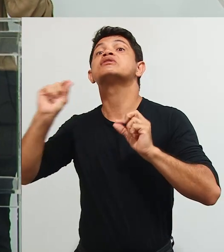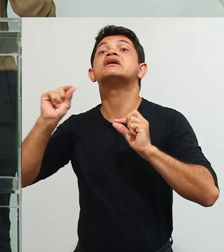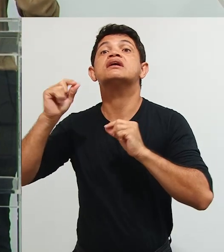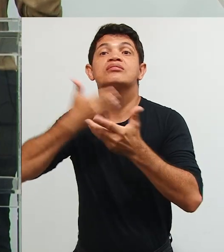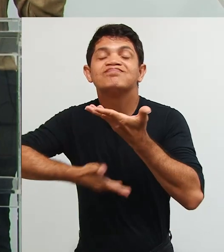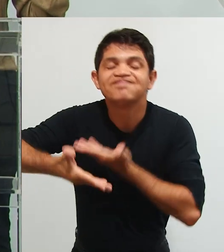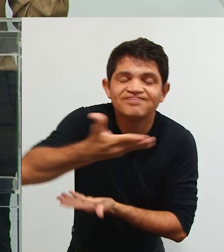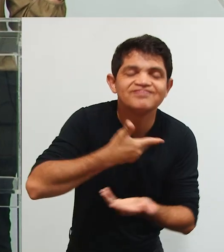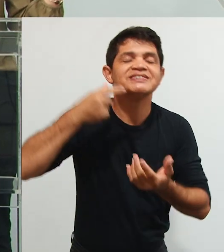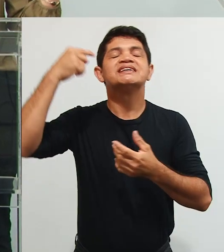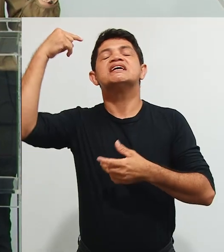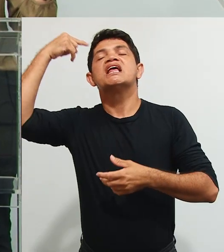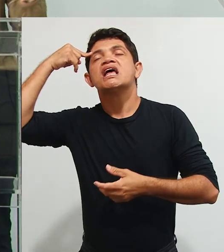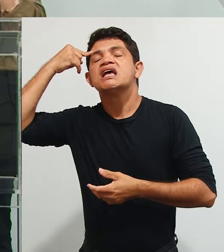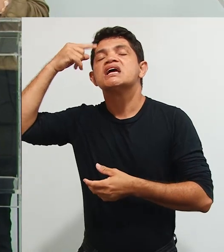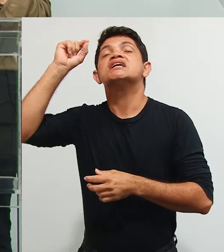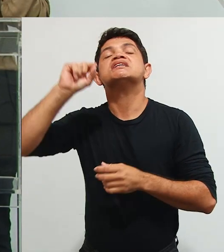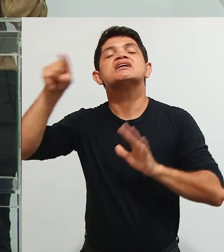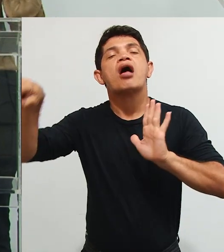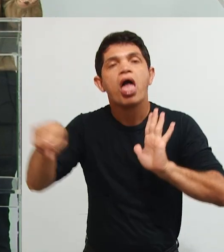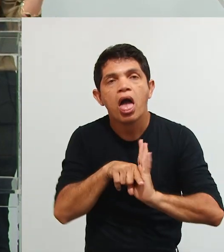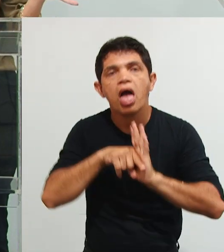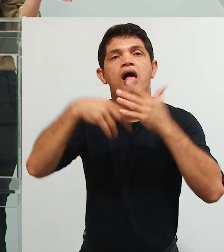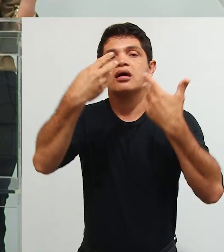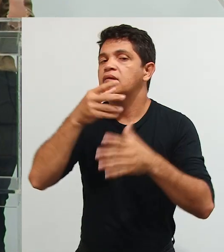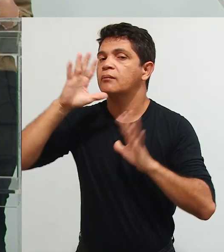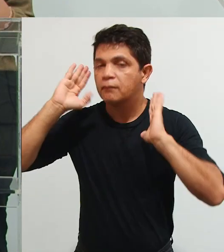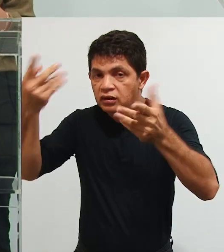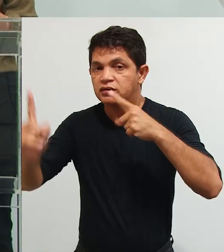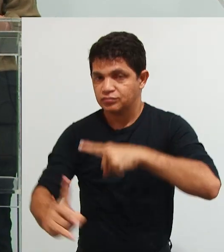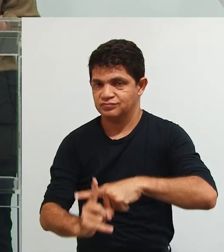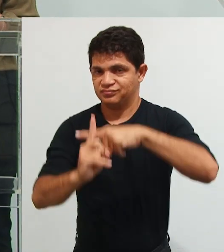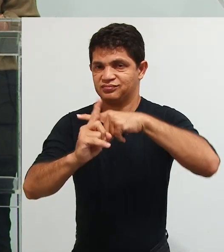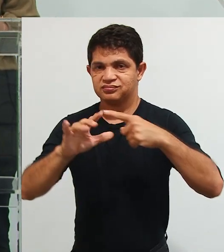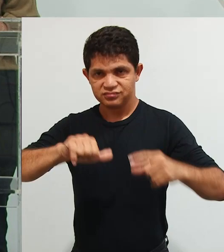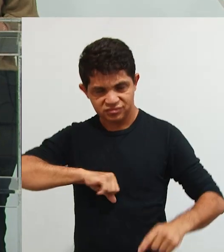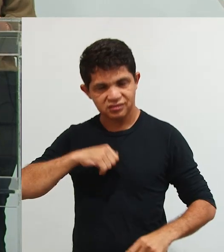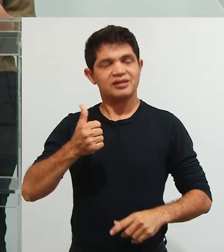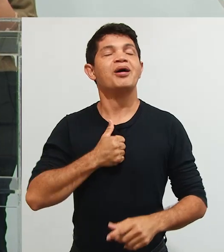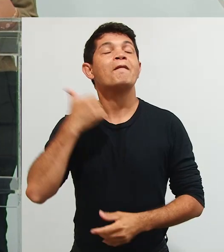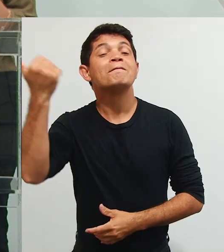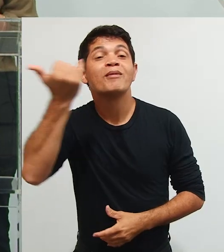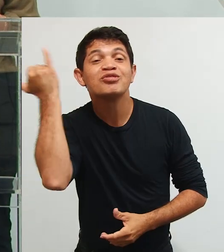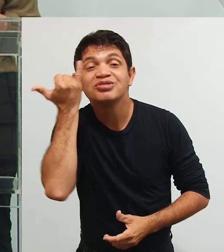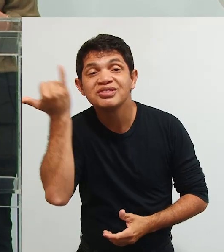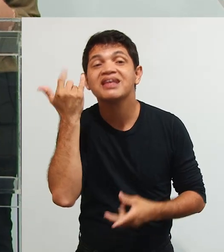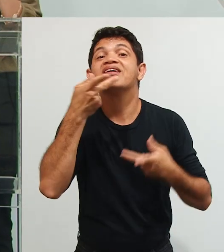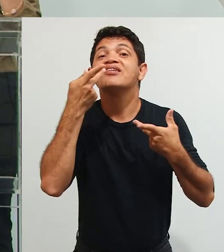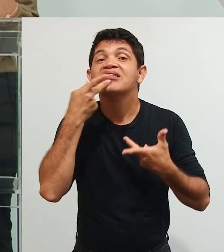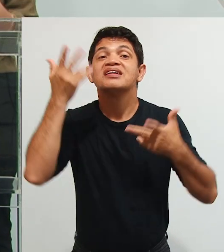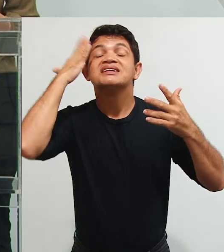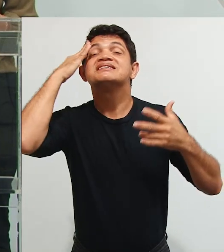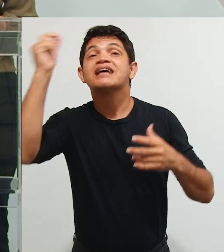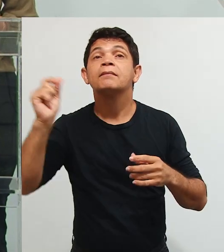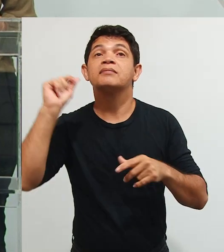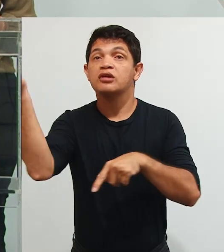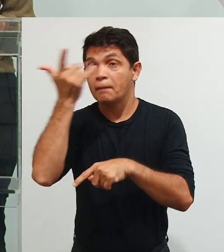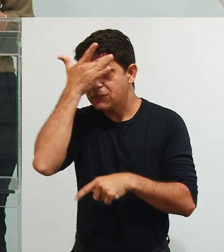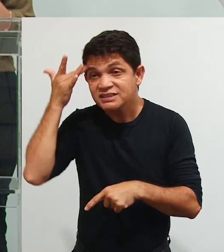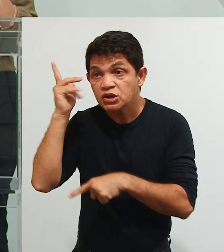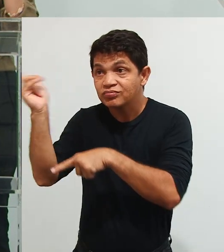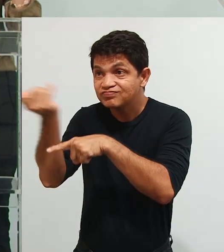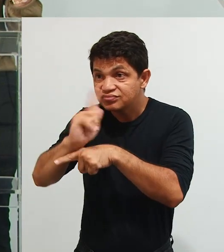céu, deixa aquele pensamento chegar e sair. É importante que a gente saiba gerenciar